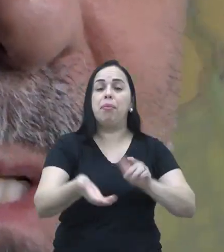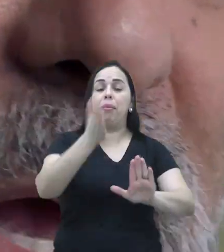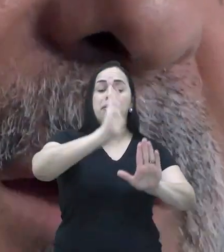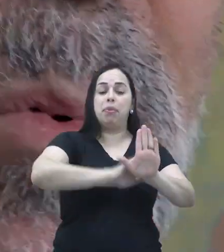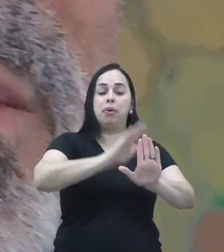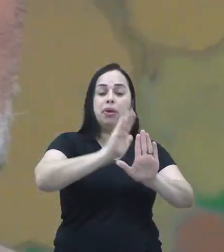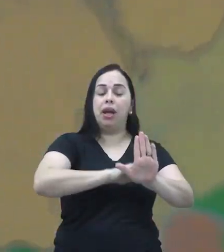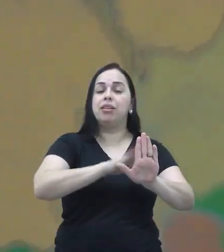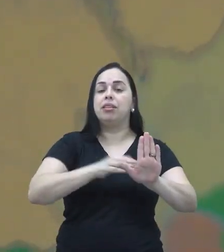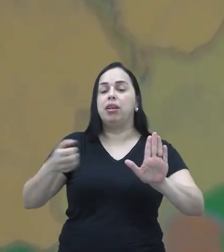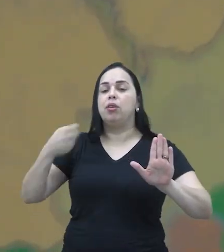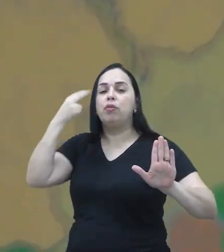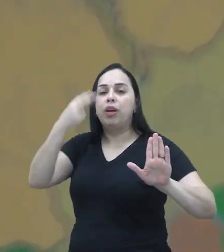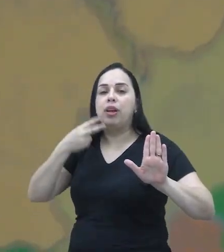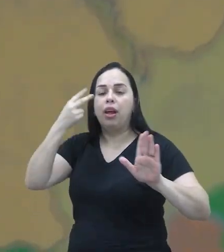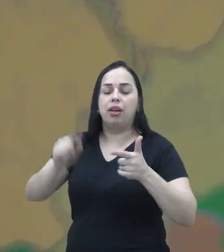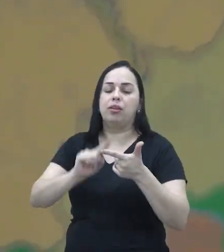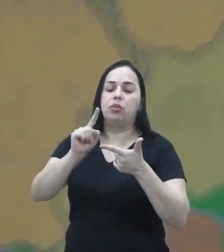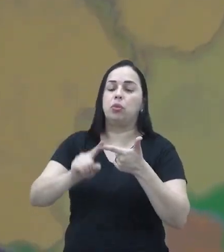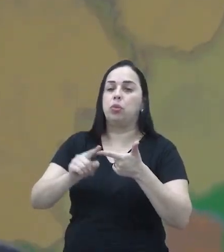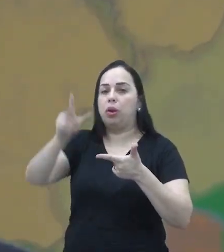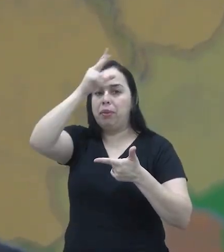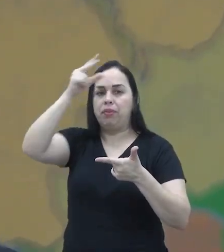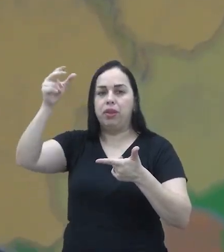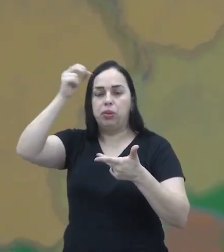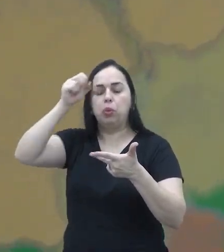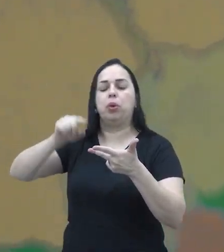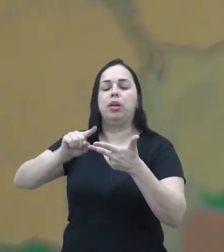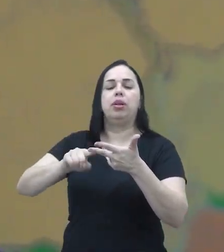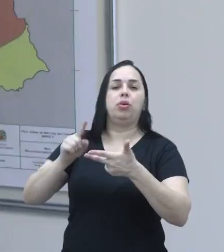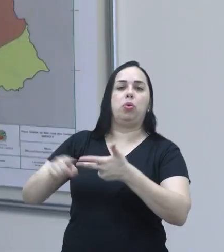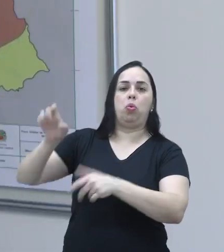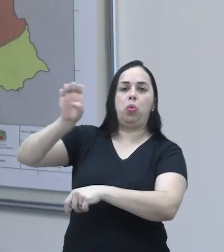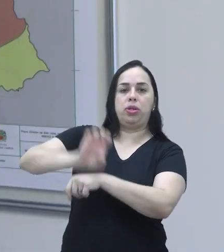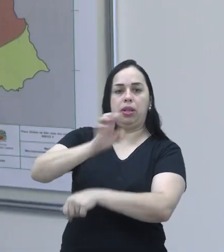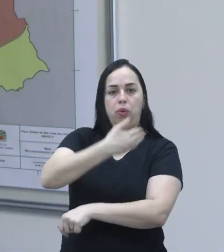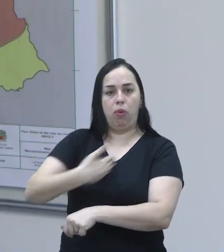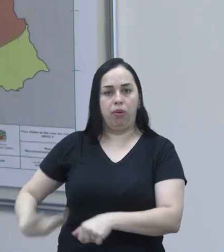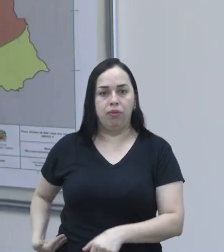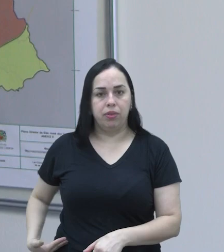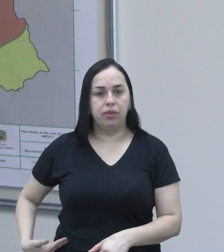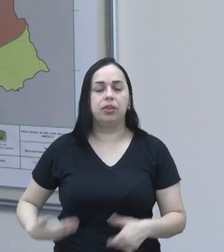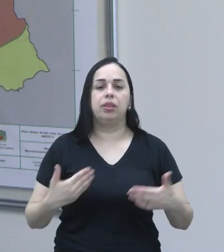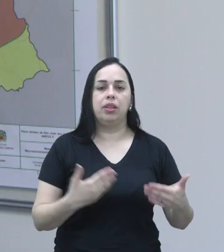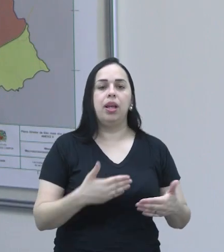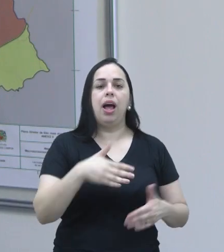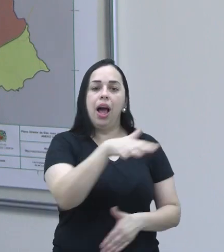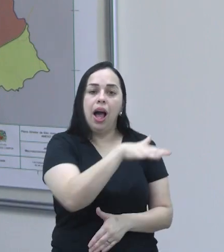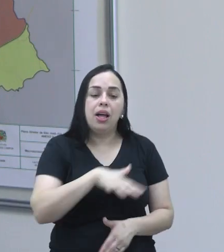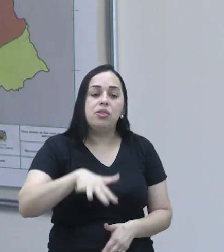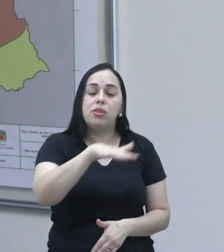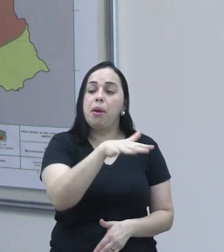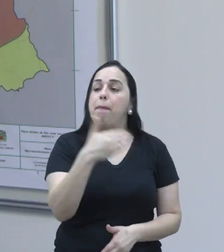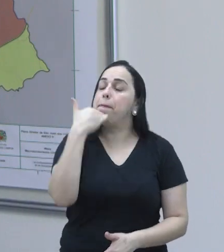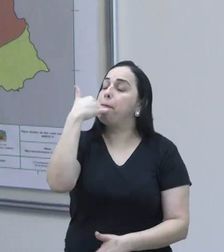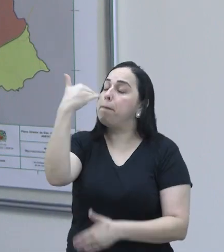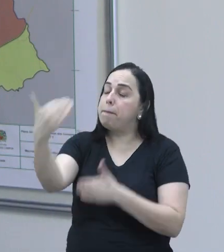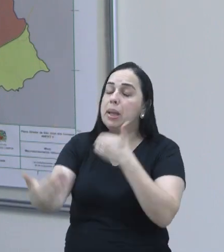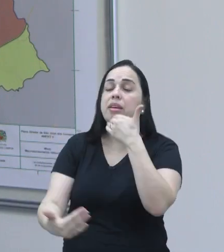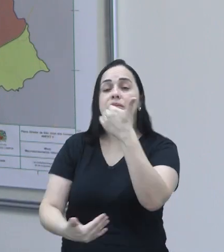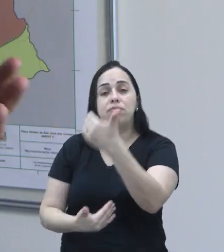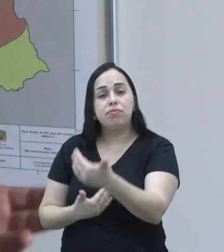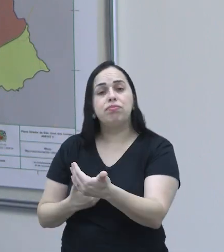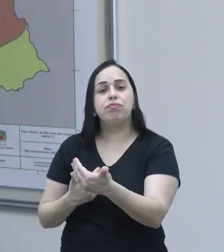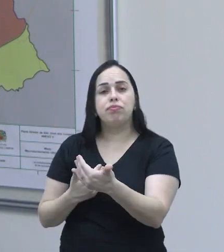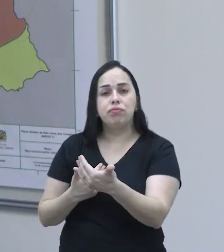diversas frentes nas esferas federal, estadual e municipal. A sociedade, obviamente, demanda dos seus gestores